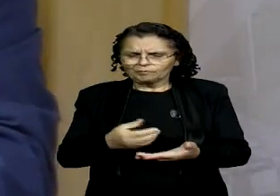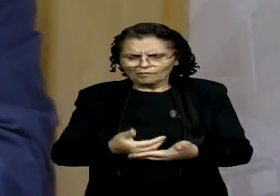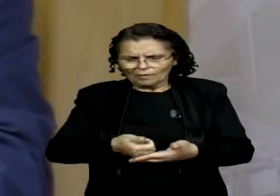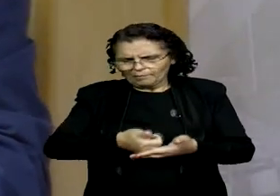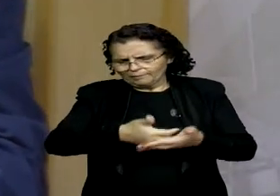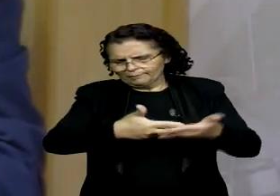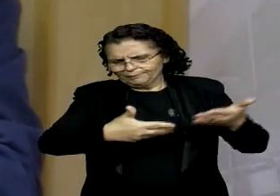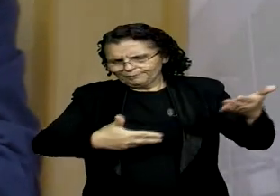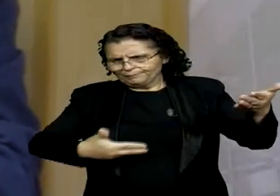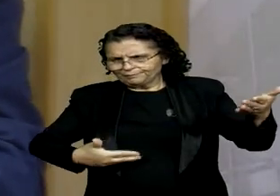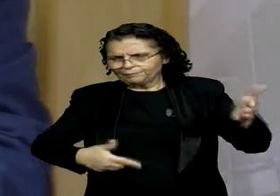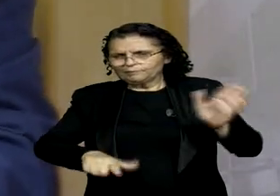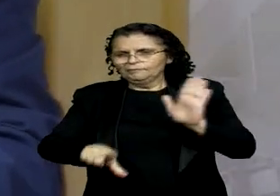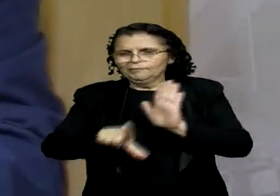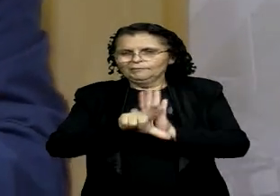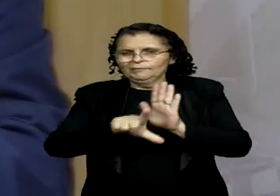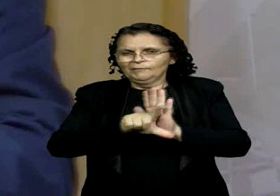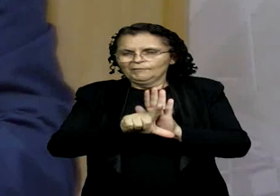levantar aqui